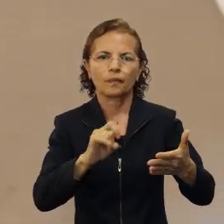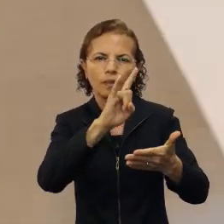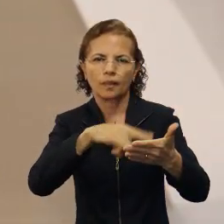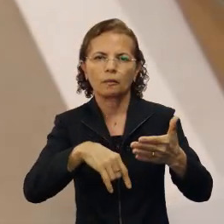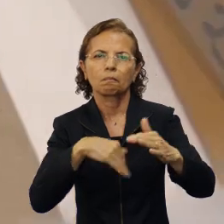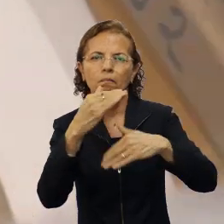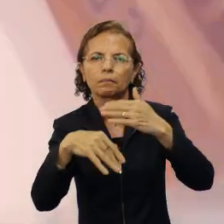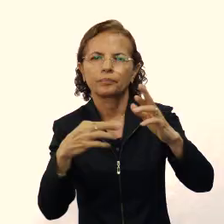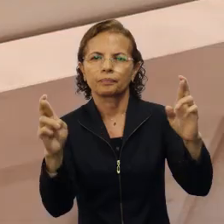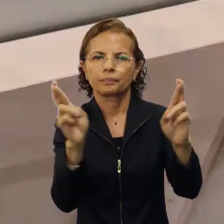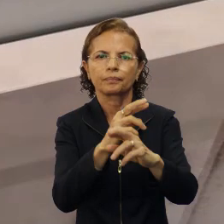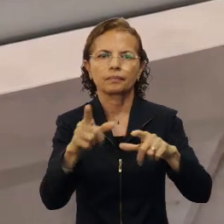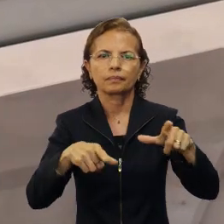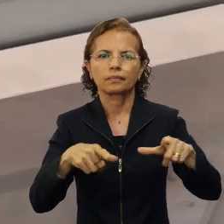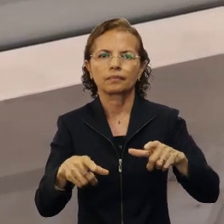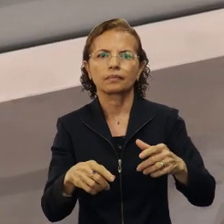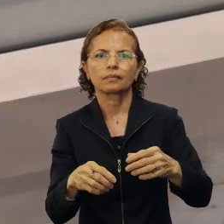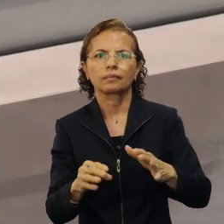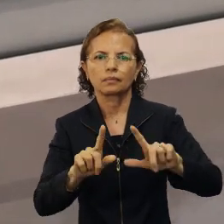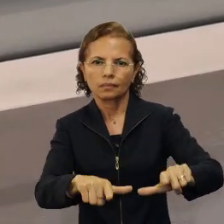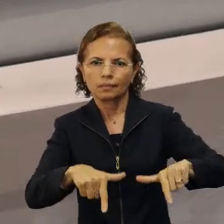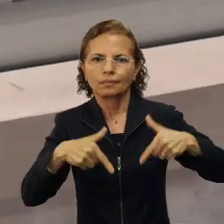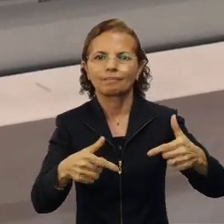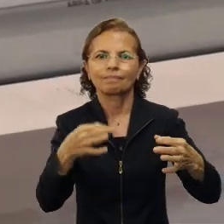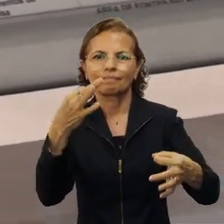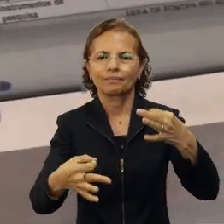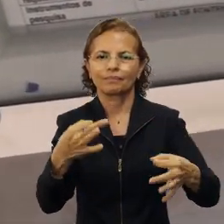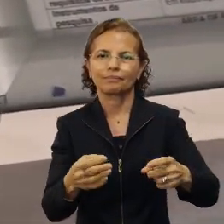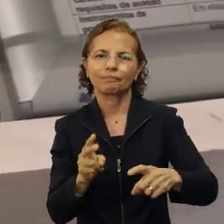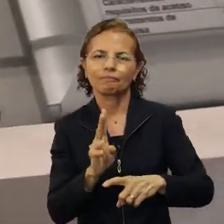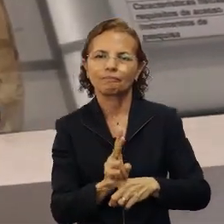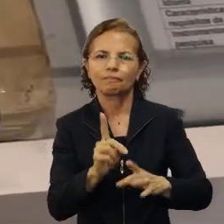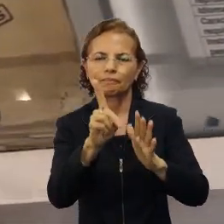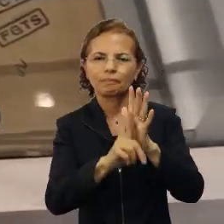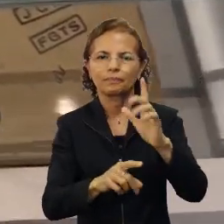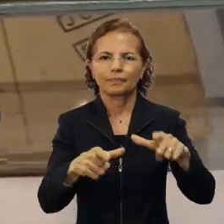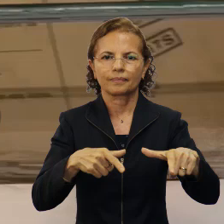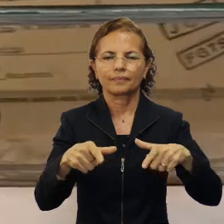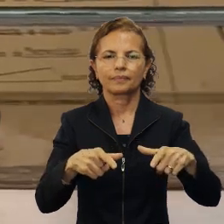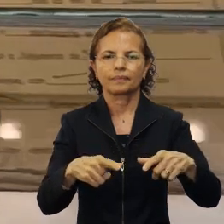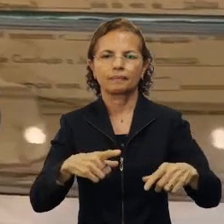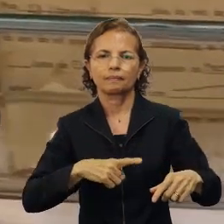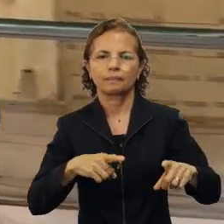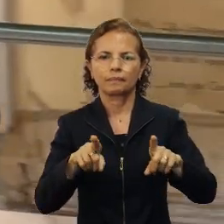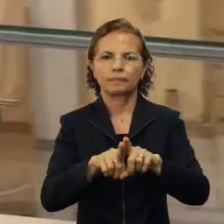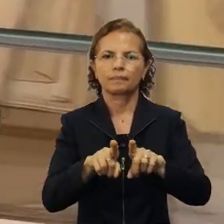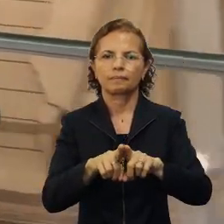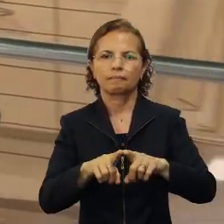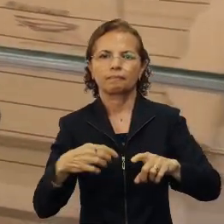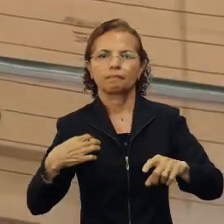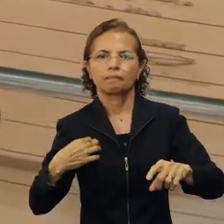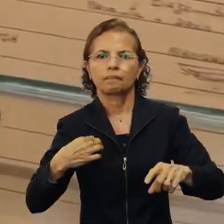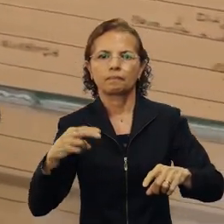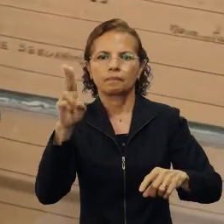estão disponíveis para pesquisa. O acervo documenta a evolução das relações de trabalho e oferece uma visão detalhada da atuação da Justiça na